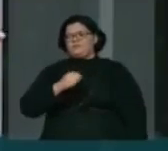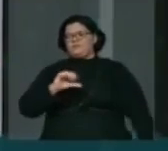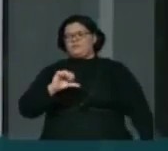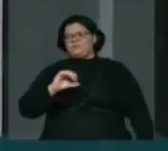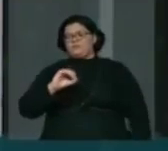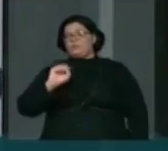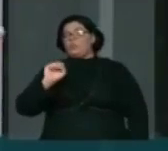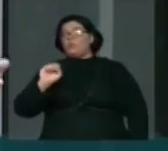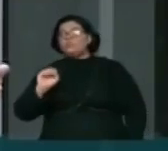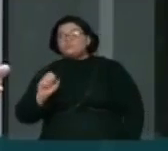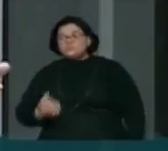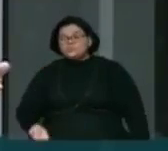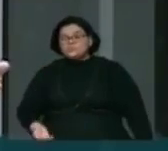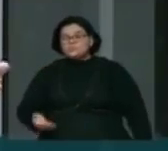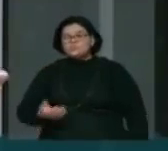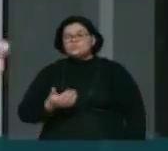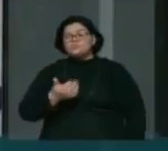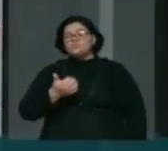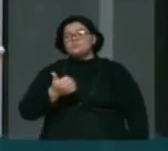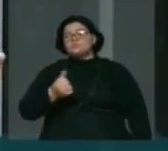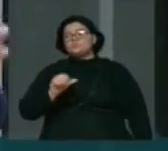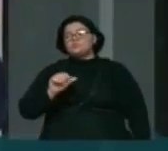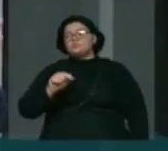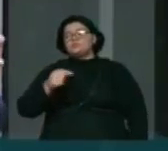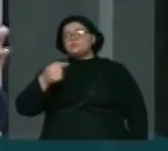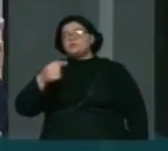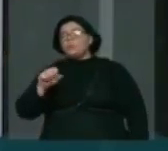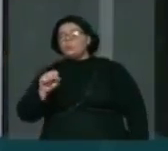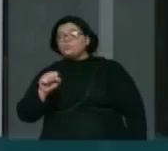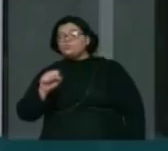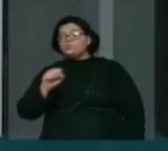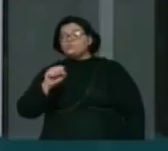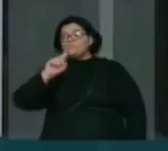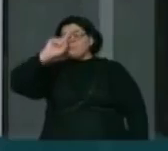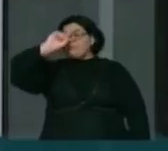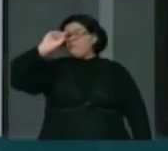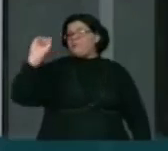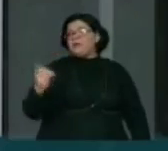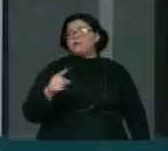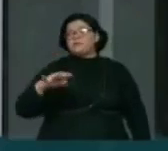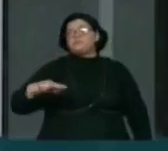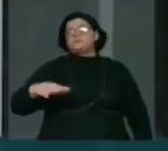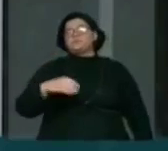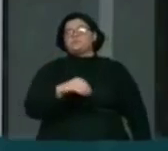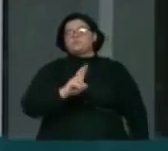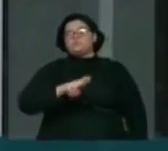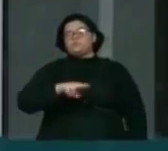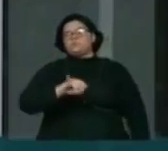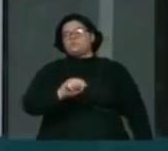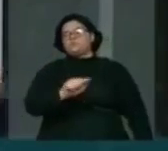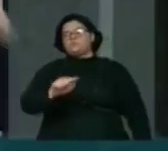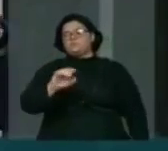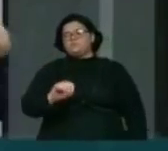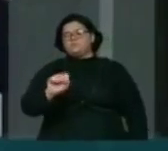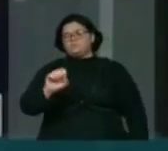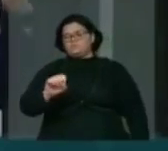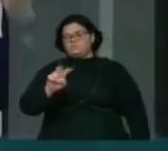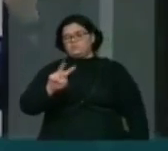1908. Era o auge do poderio da União Soviética, tinham acabado de ocupar o